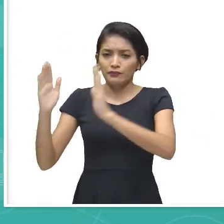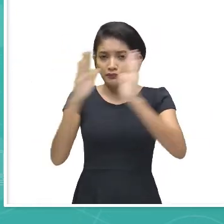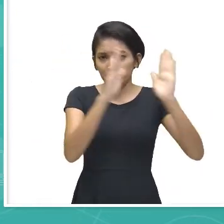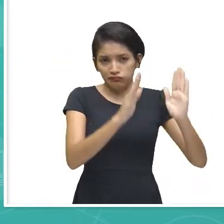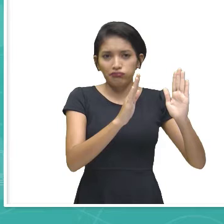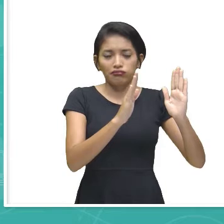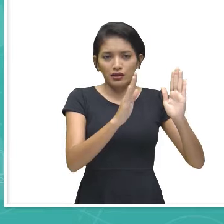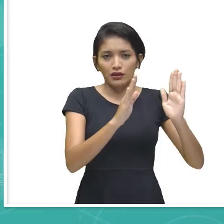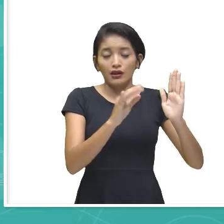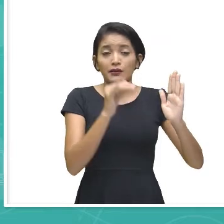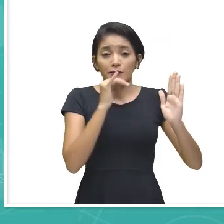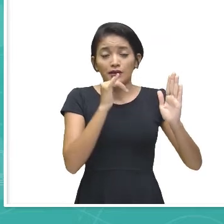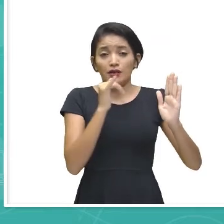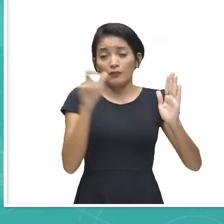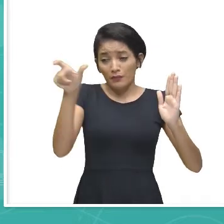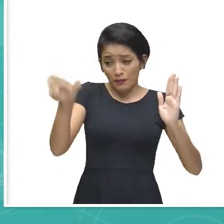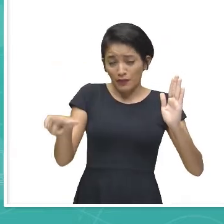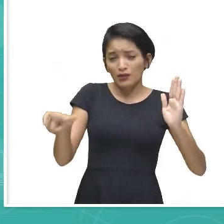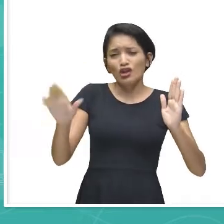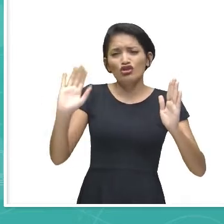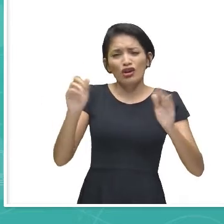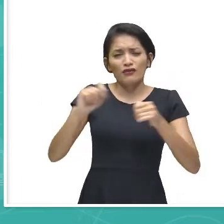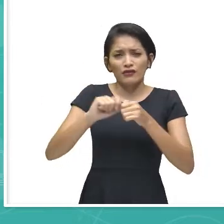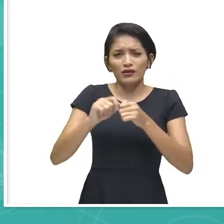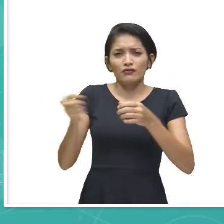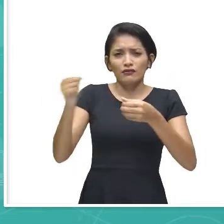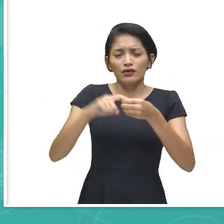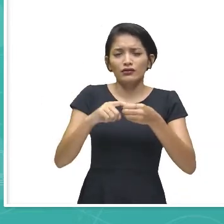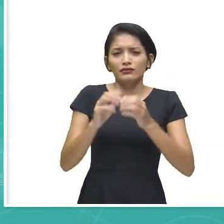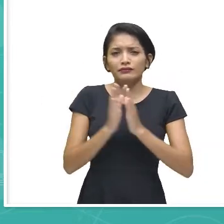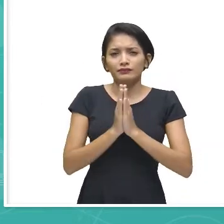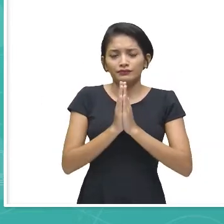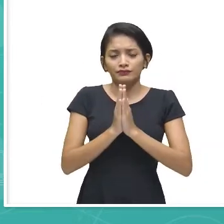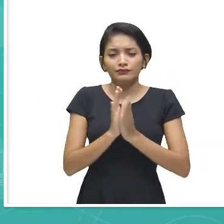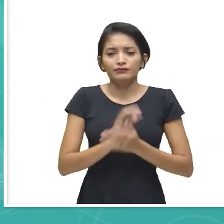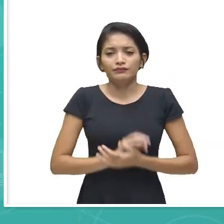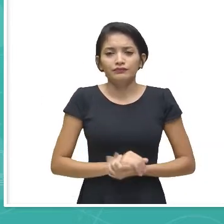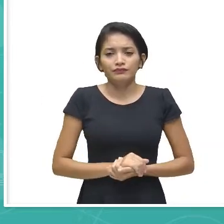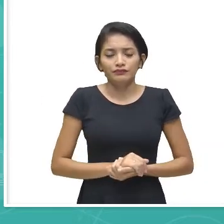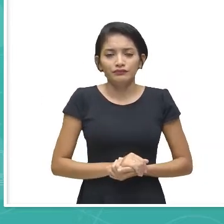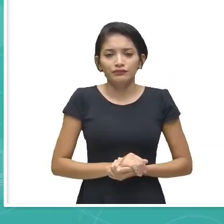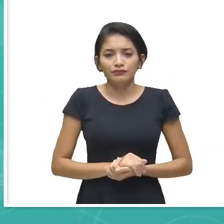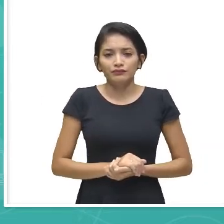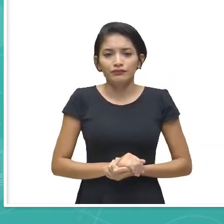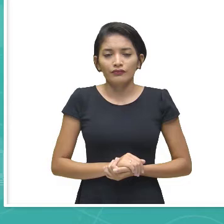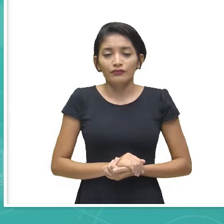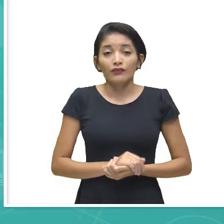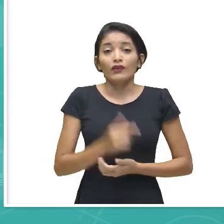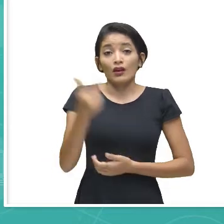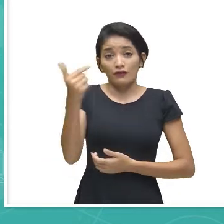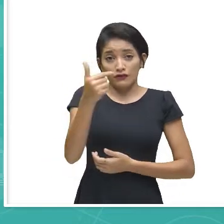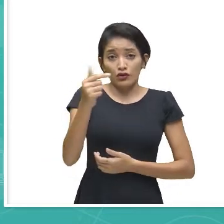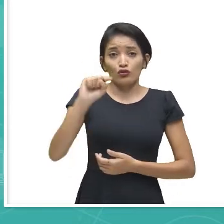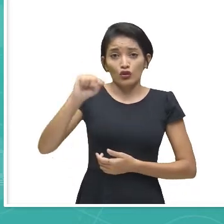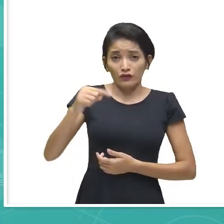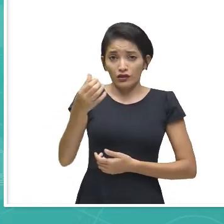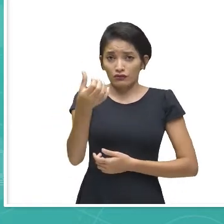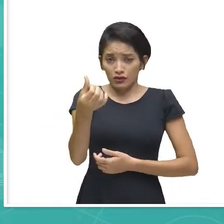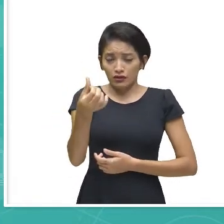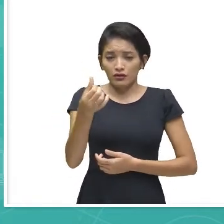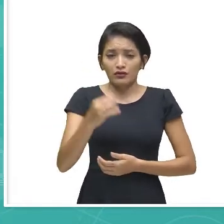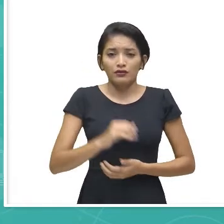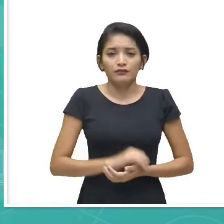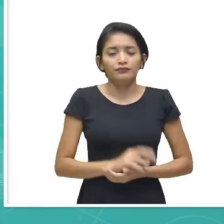resultado lá da pessoa que a gente fez, volta para mim, por favor, é quanto mesmo? 22,6.